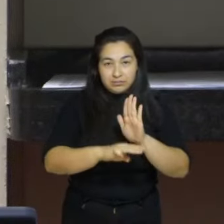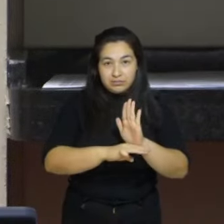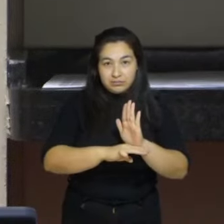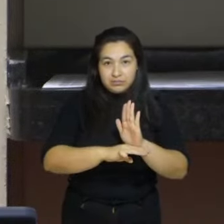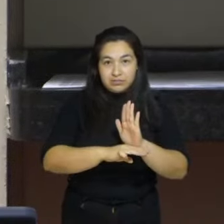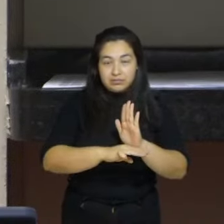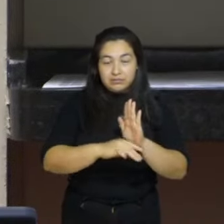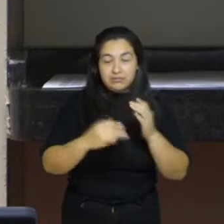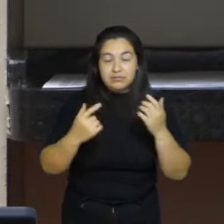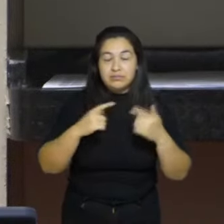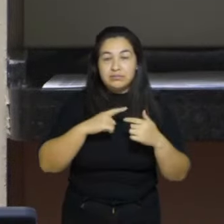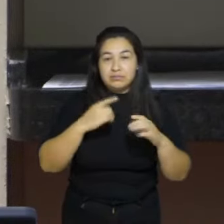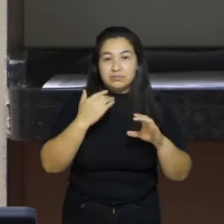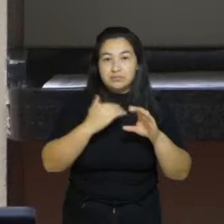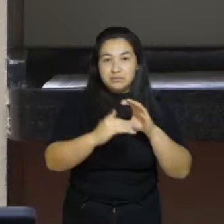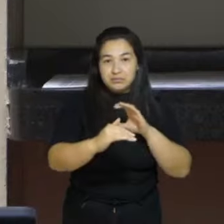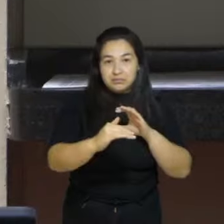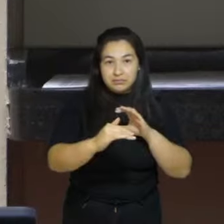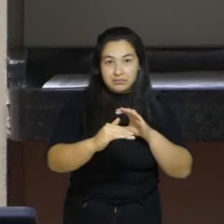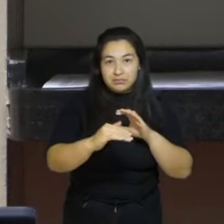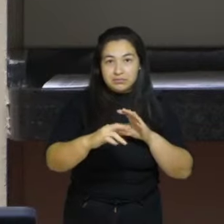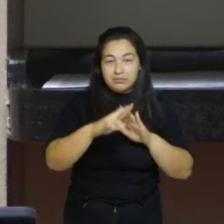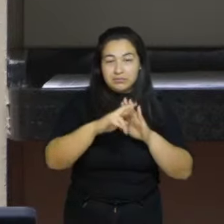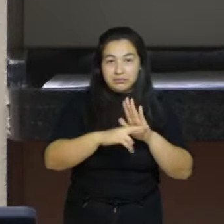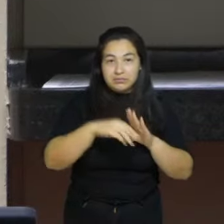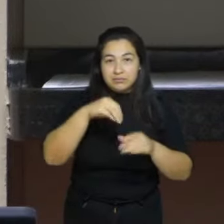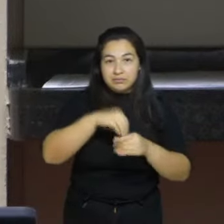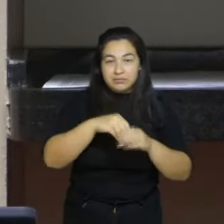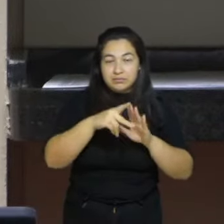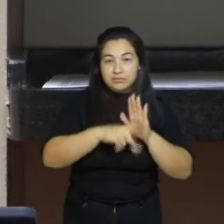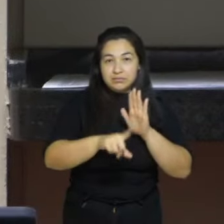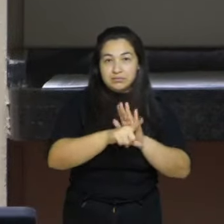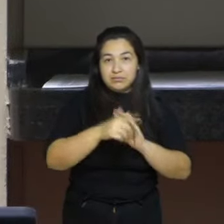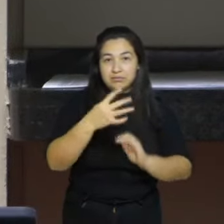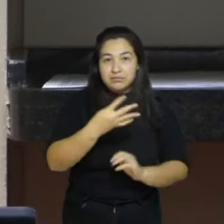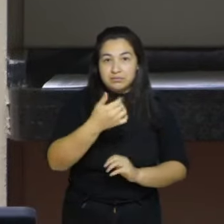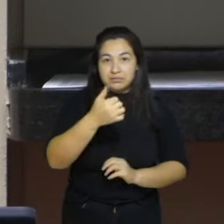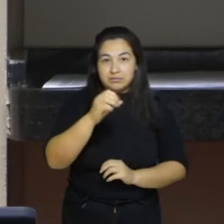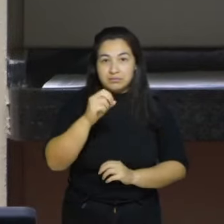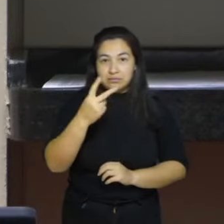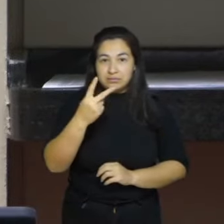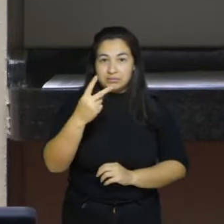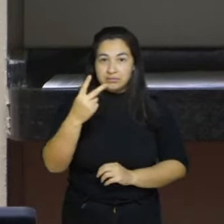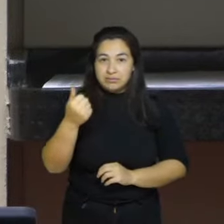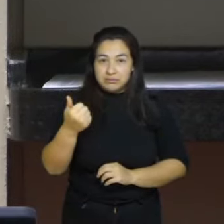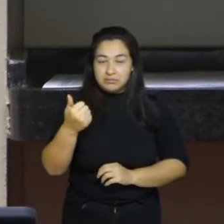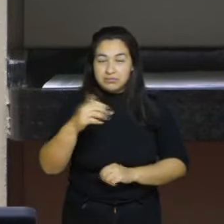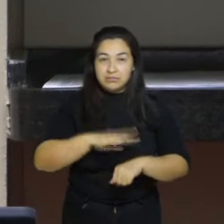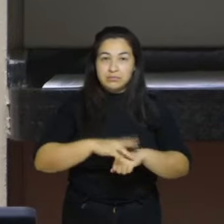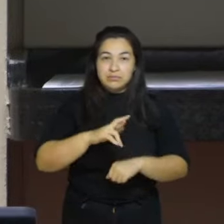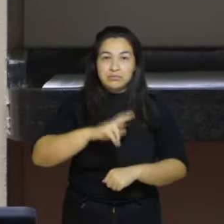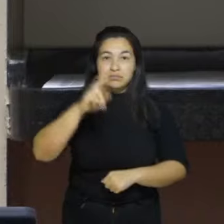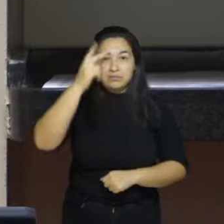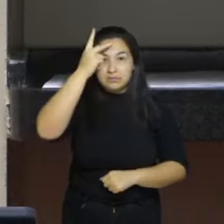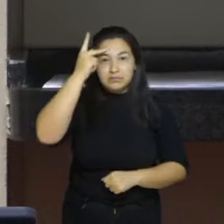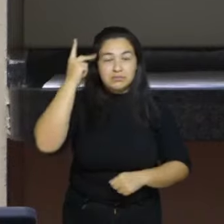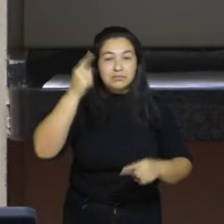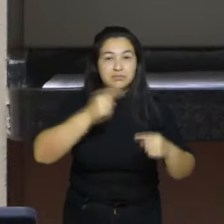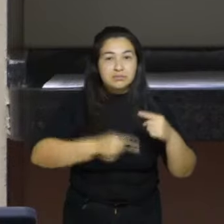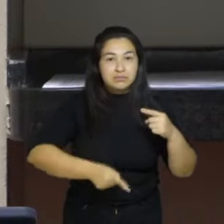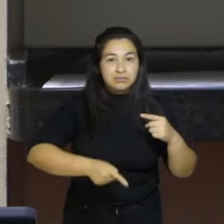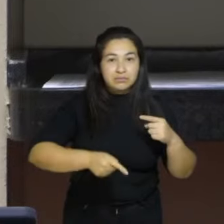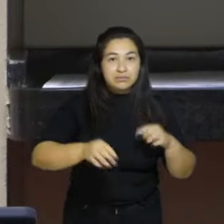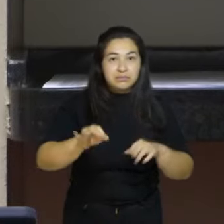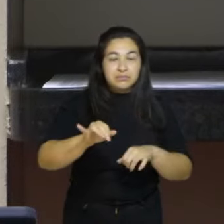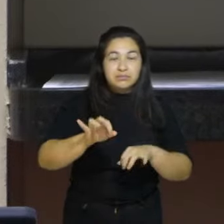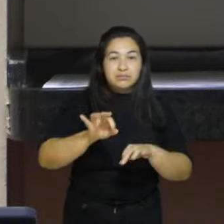encaminhamentos conforme o Regimento Interno projeto de lei 410 de2021 autoria deputada Paulinha proíbe planos e seguros